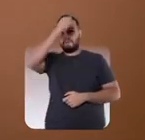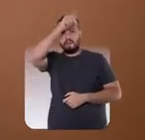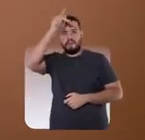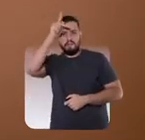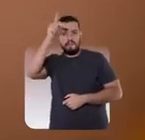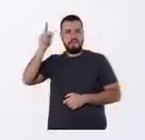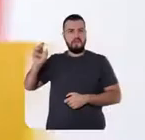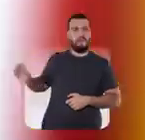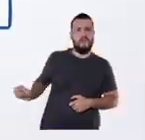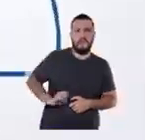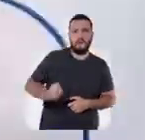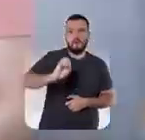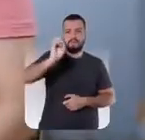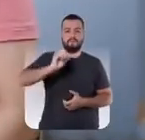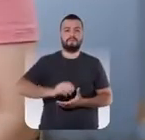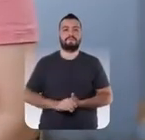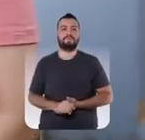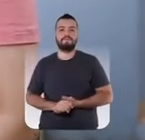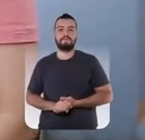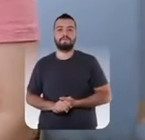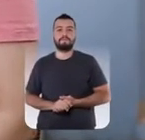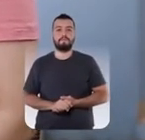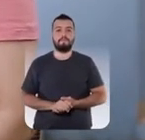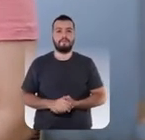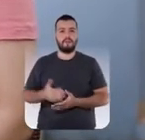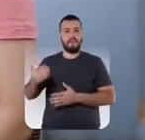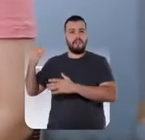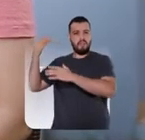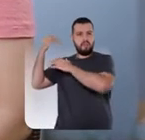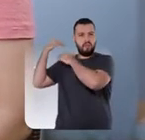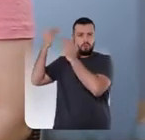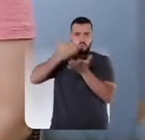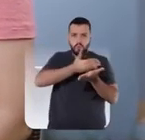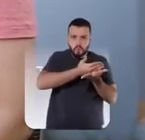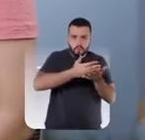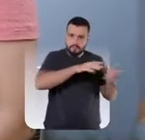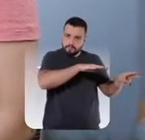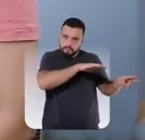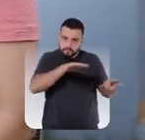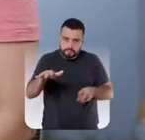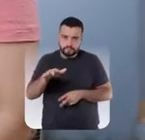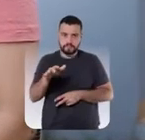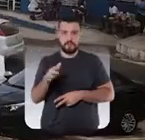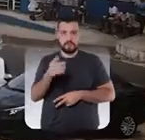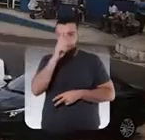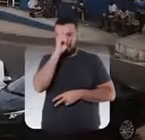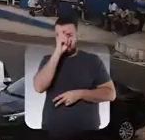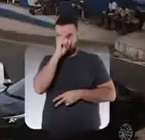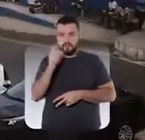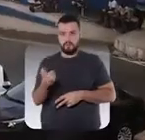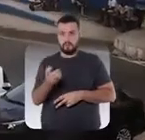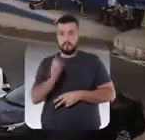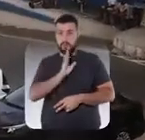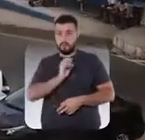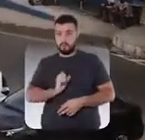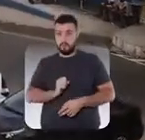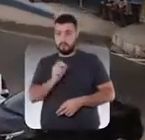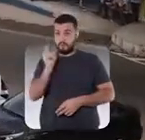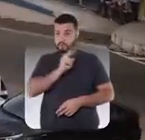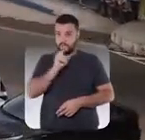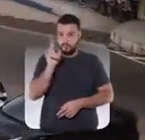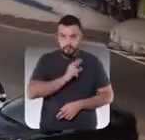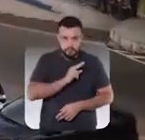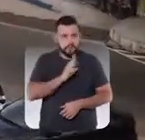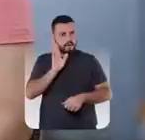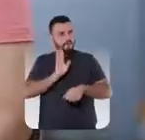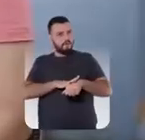porreta. Logo nas primeiras semanas da gestão do Dr. Eric, o Hospital Balsas Urgente já começou a receber